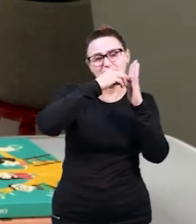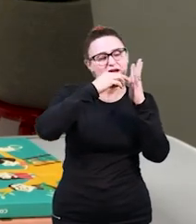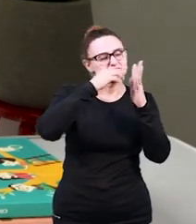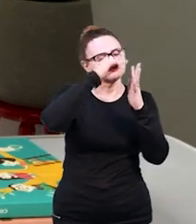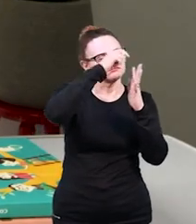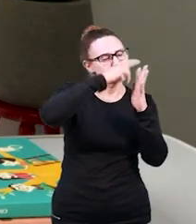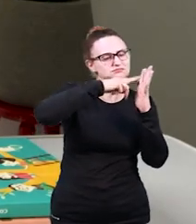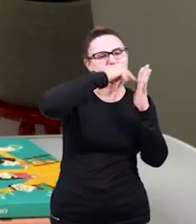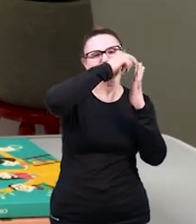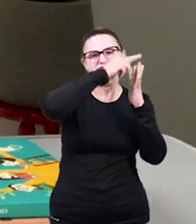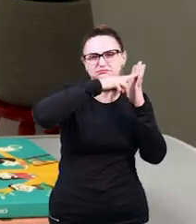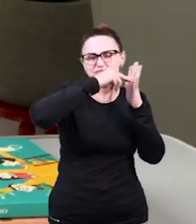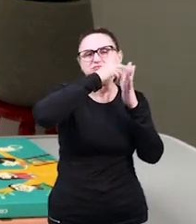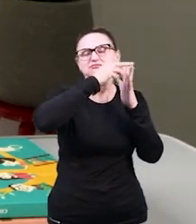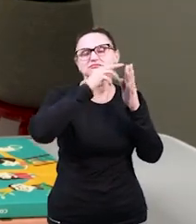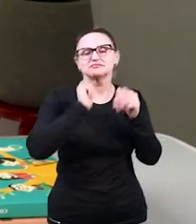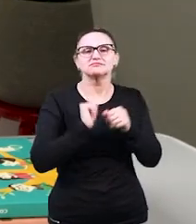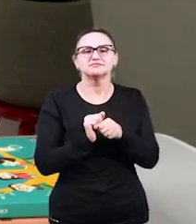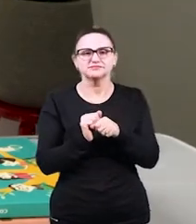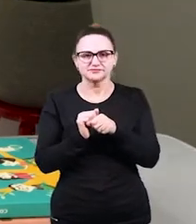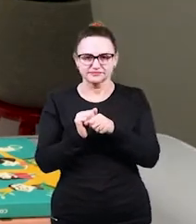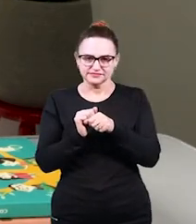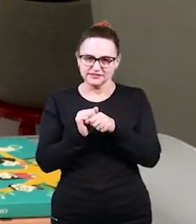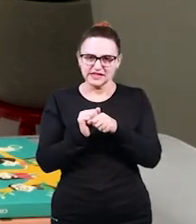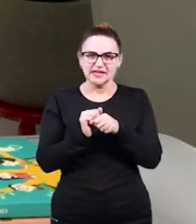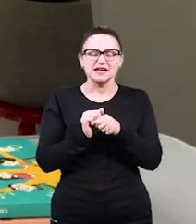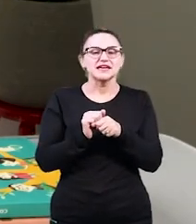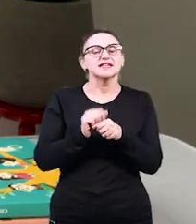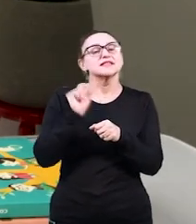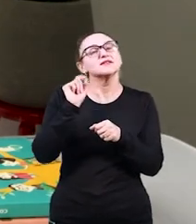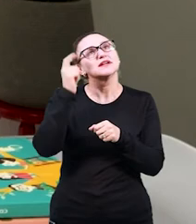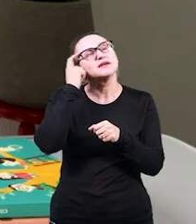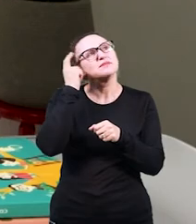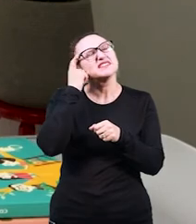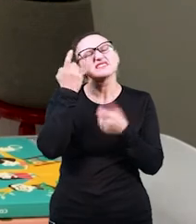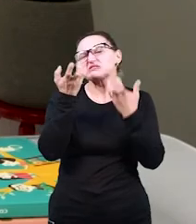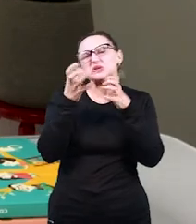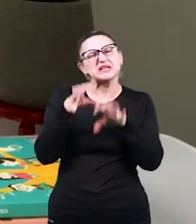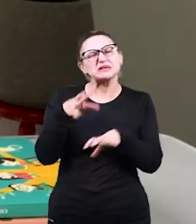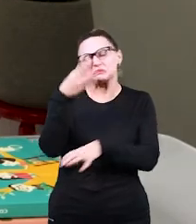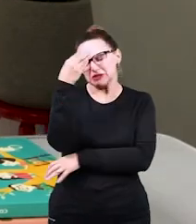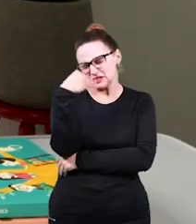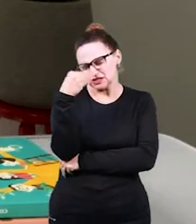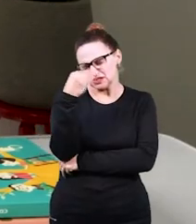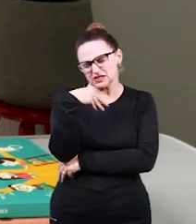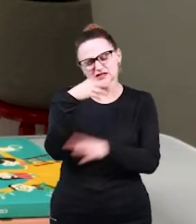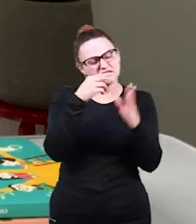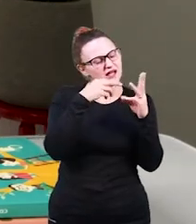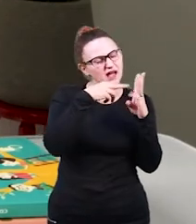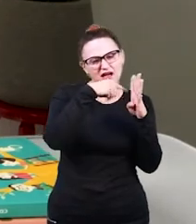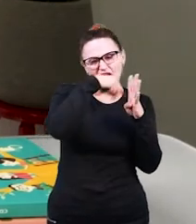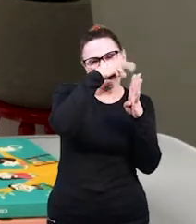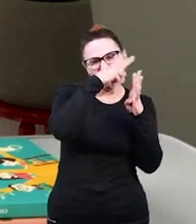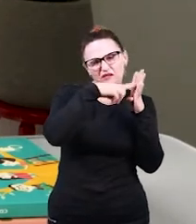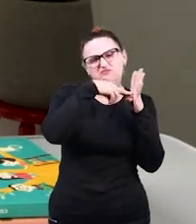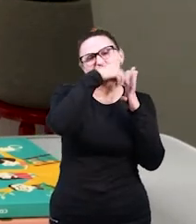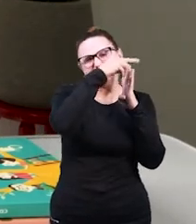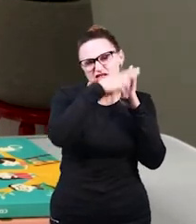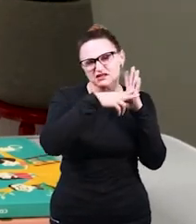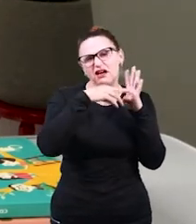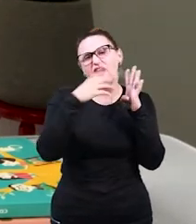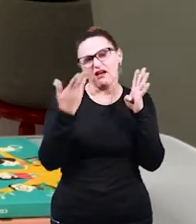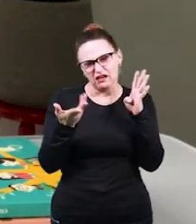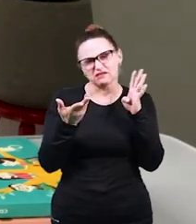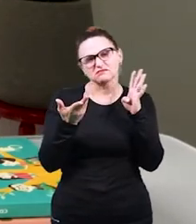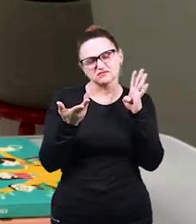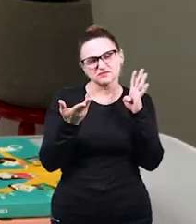trabalho e ele dá um jeito, então, de escapar isso usando a esperteza. Ele vai convencer os seus amigos, os meninos que moram